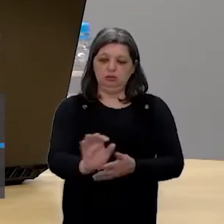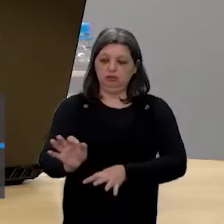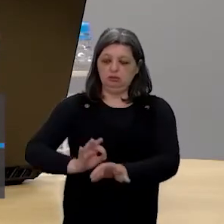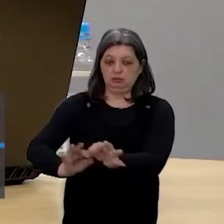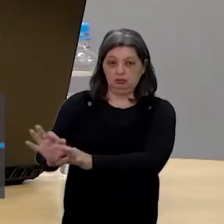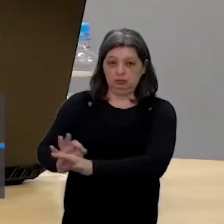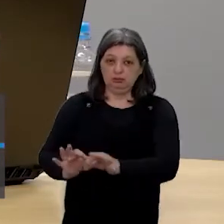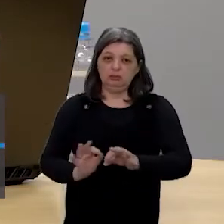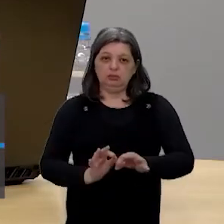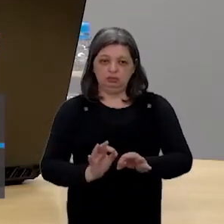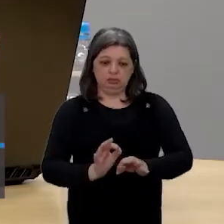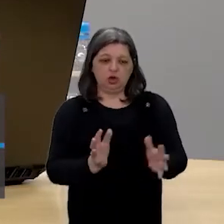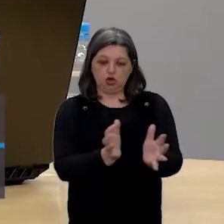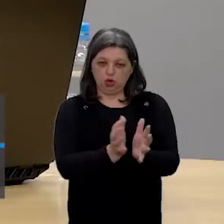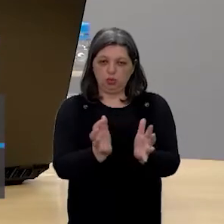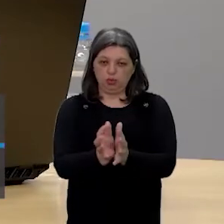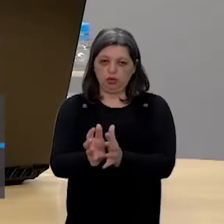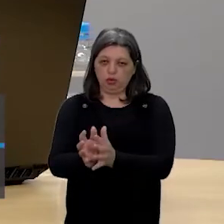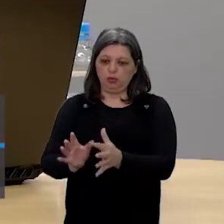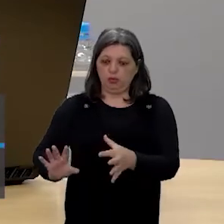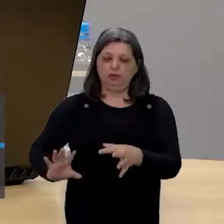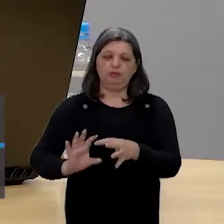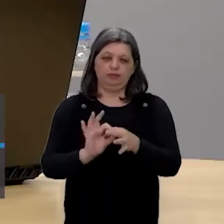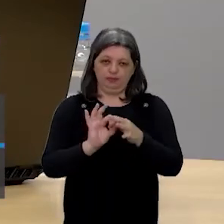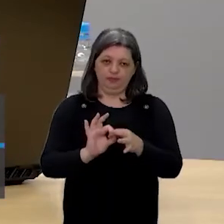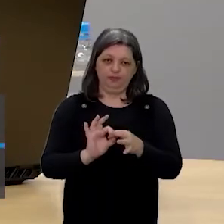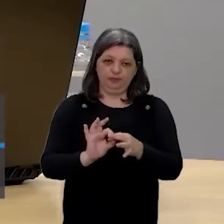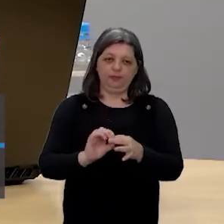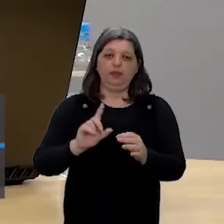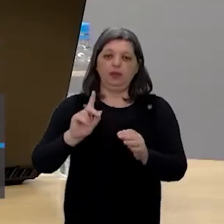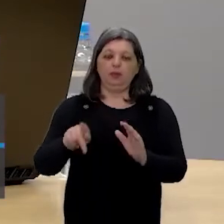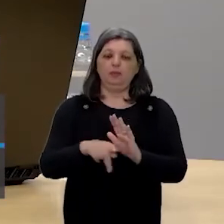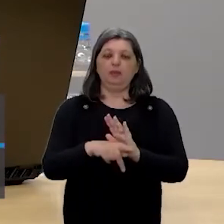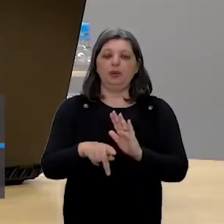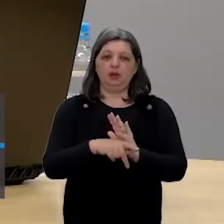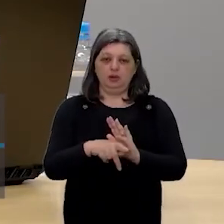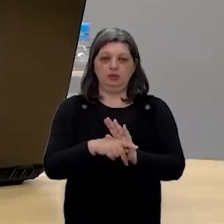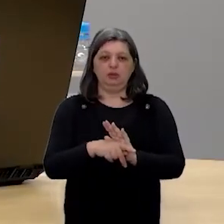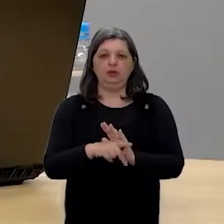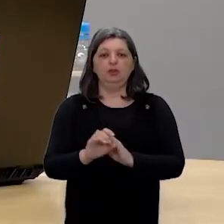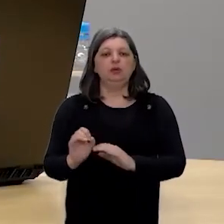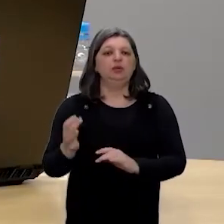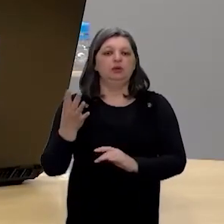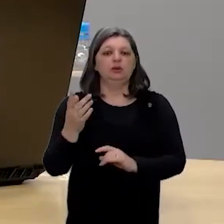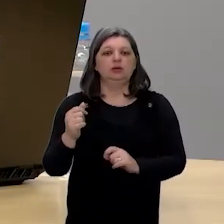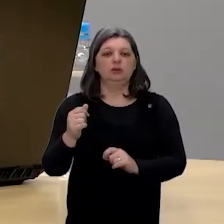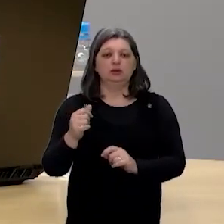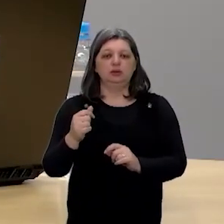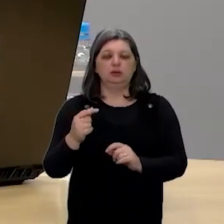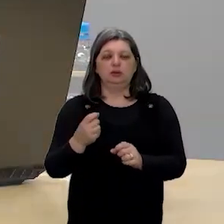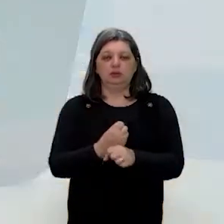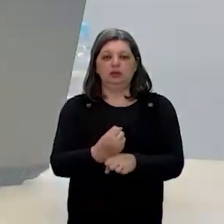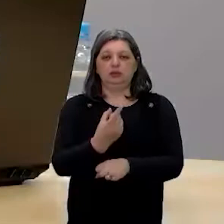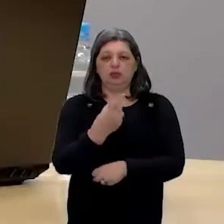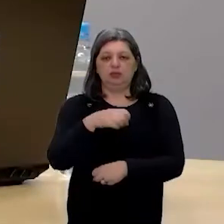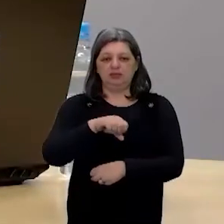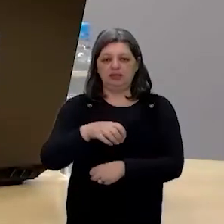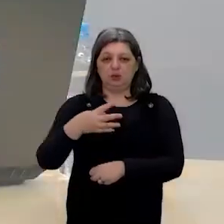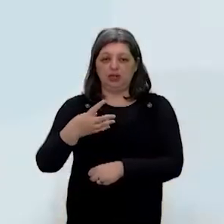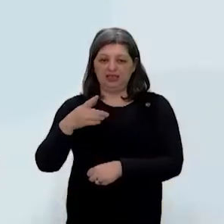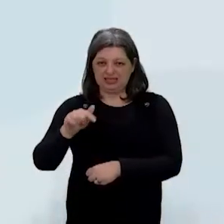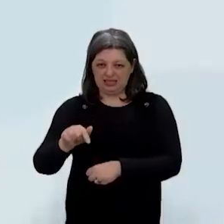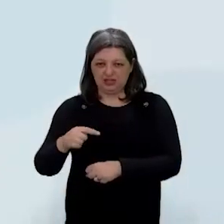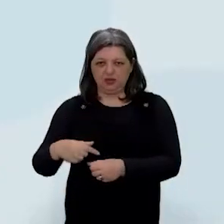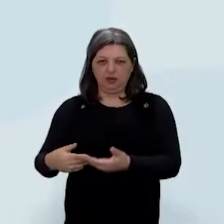esses aliados aí, tá? Um exemplo disso é o Plano Marshall, que aconteceu em 1947 aí, vai aparecer na tela